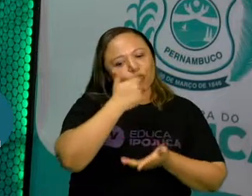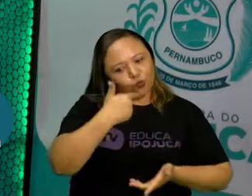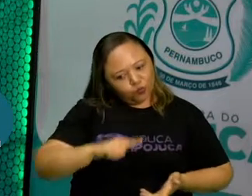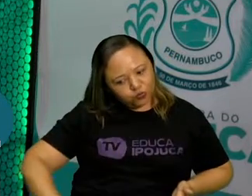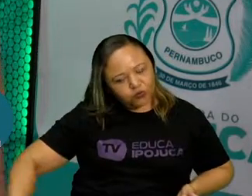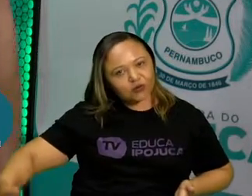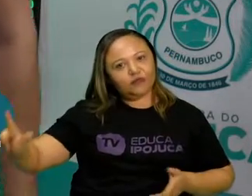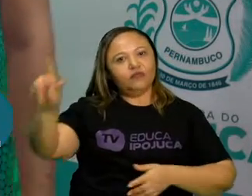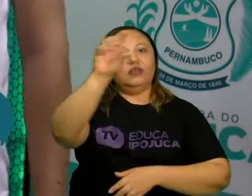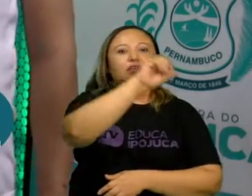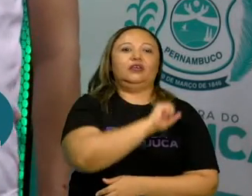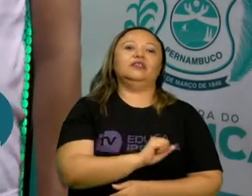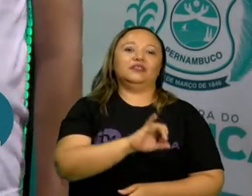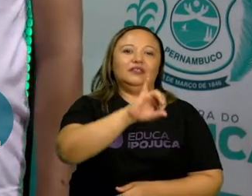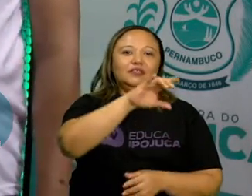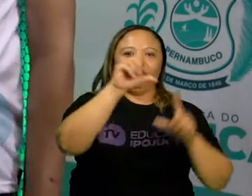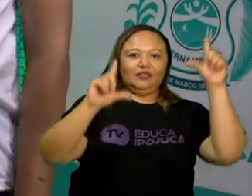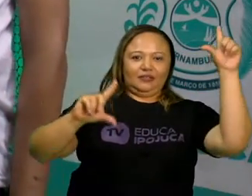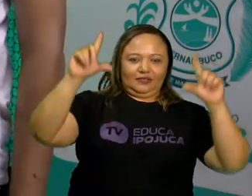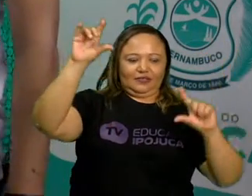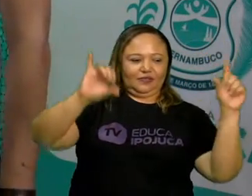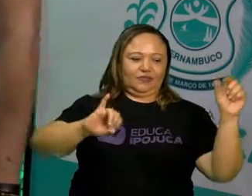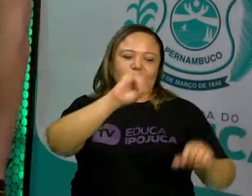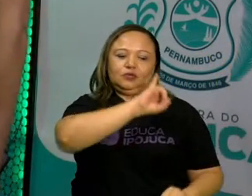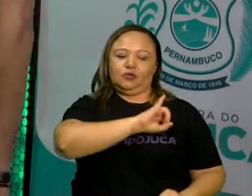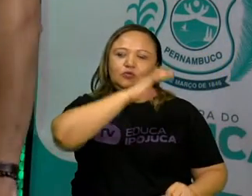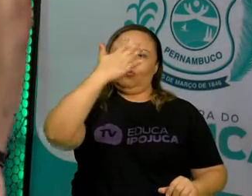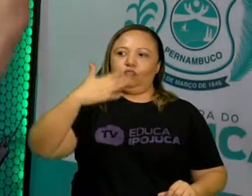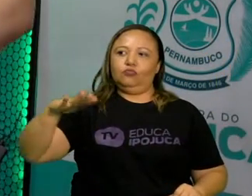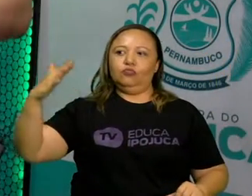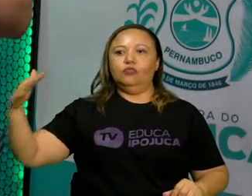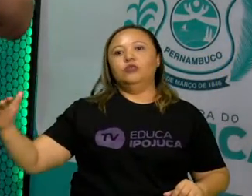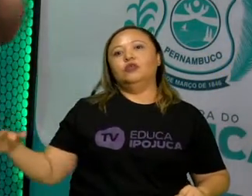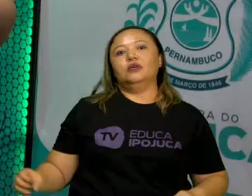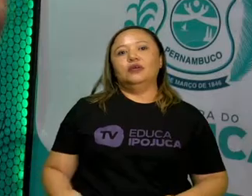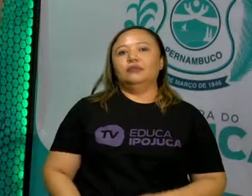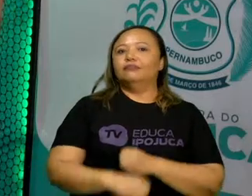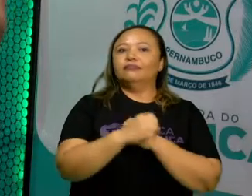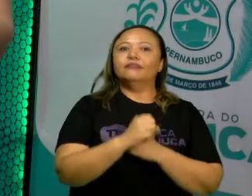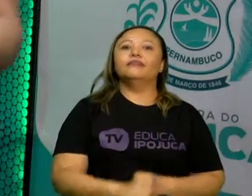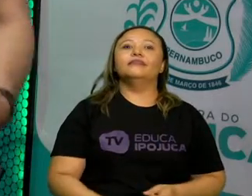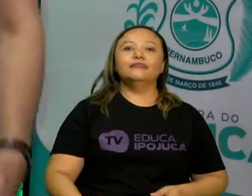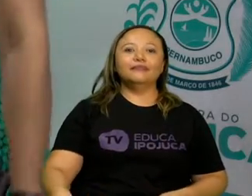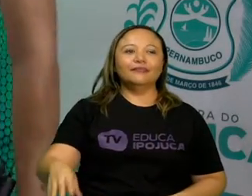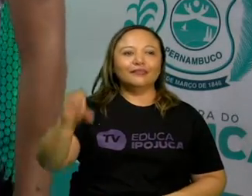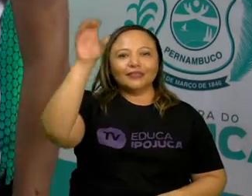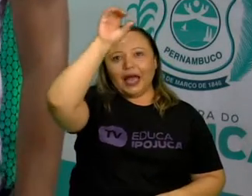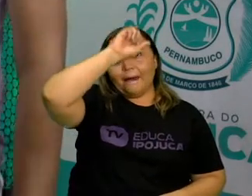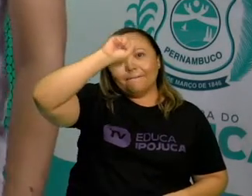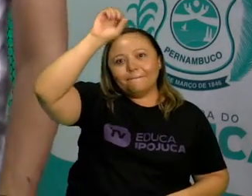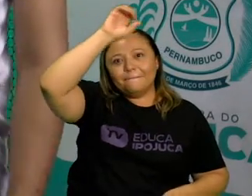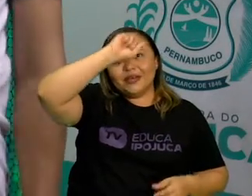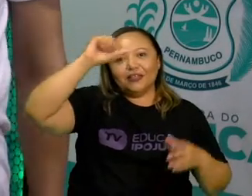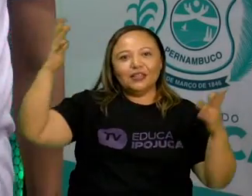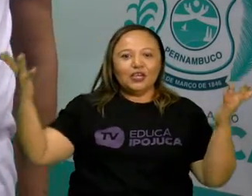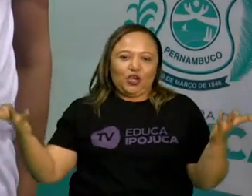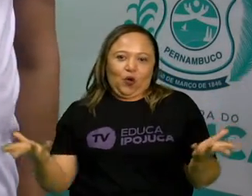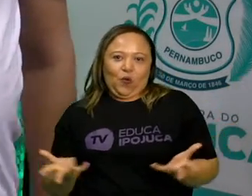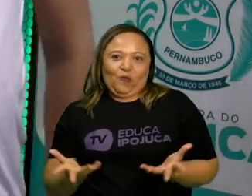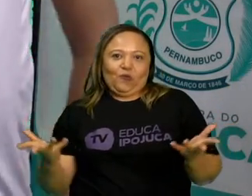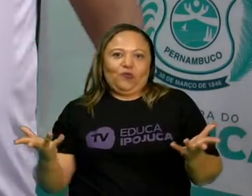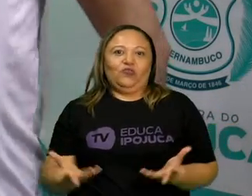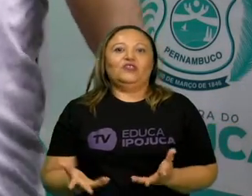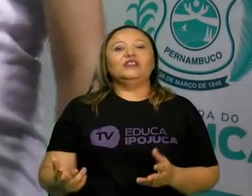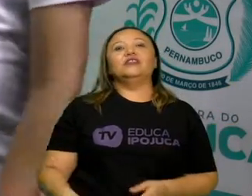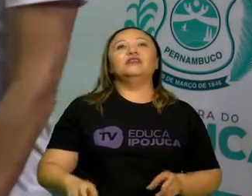TV Ipojuca, trazendo informação para aquecer esse seu cérebro maravilhoso. Vamos para mais uma